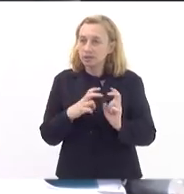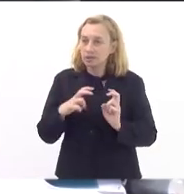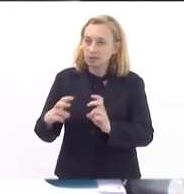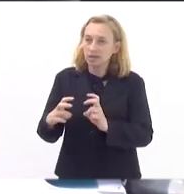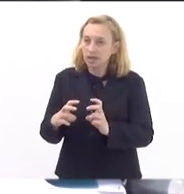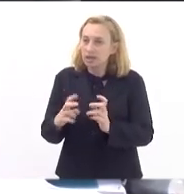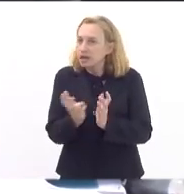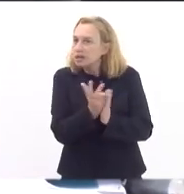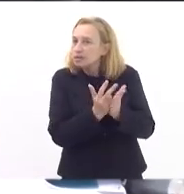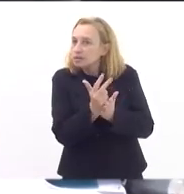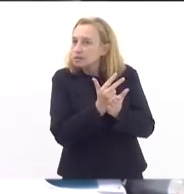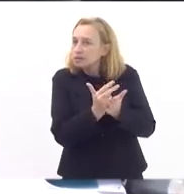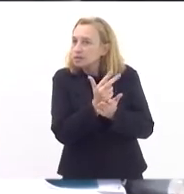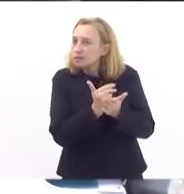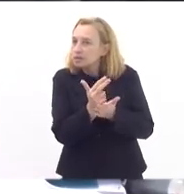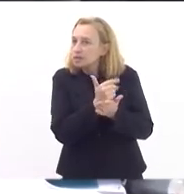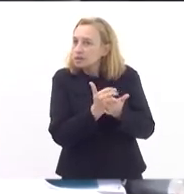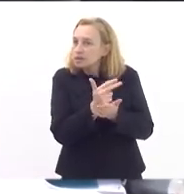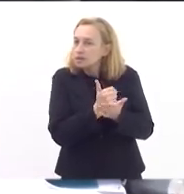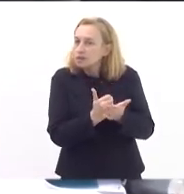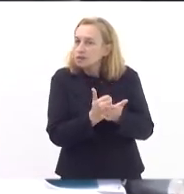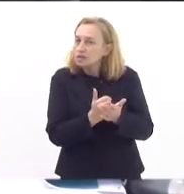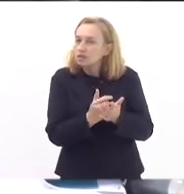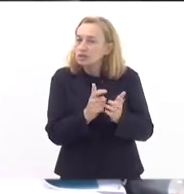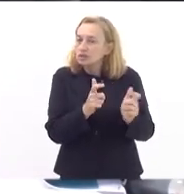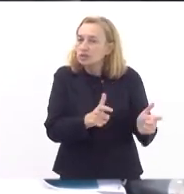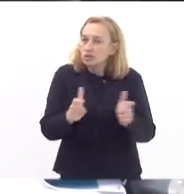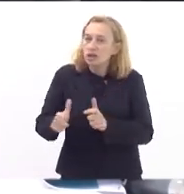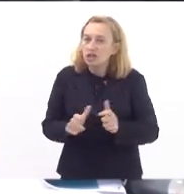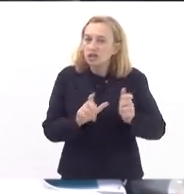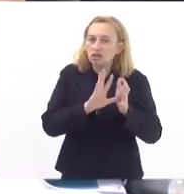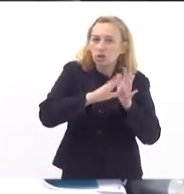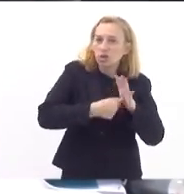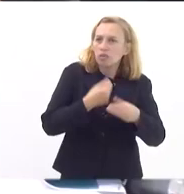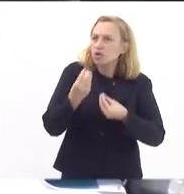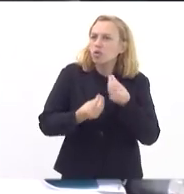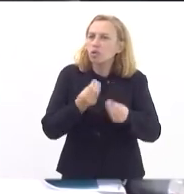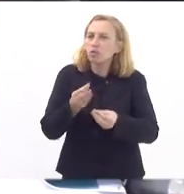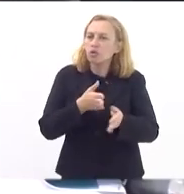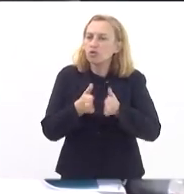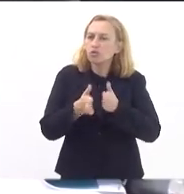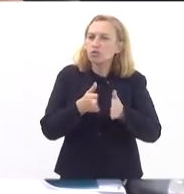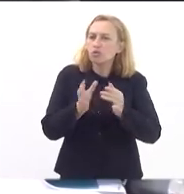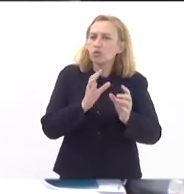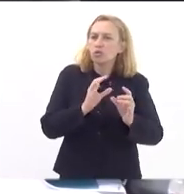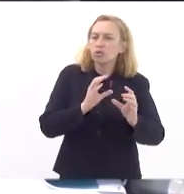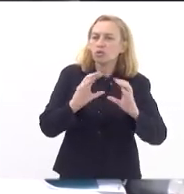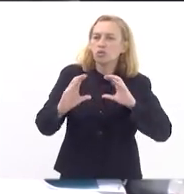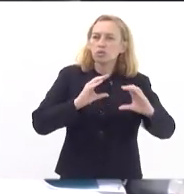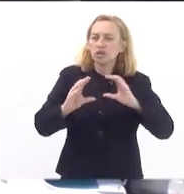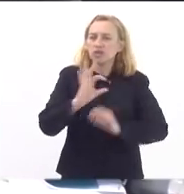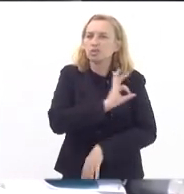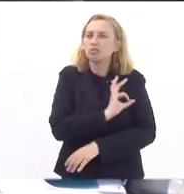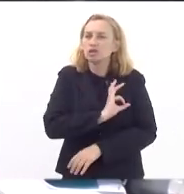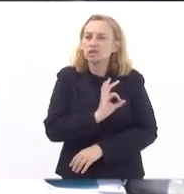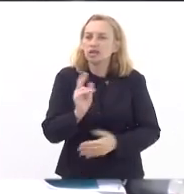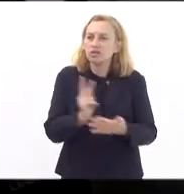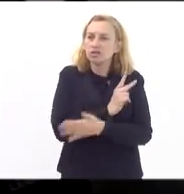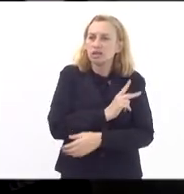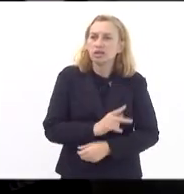mapeia os as ocorrências de Roubos e furto e como é que é o fluxo de comunicação com a polícia cada vez que acontece